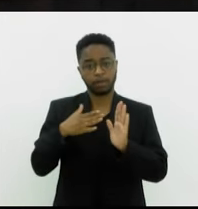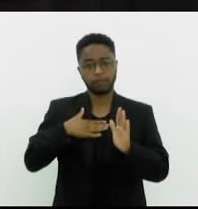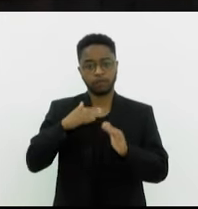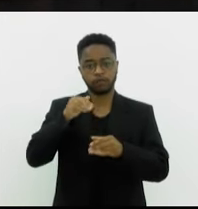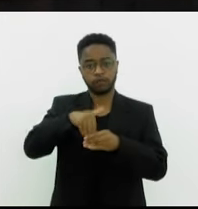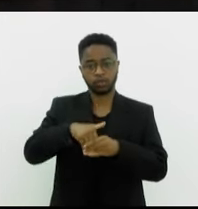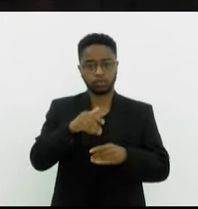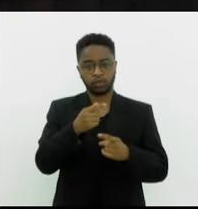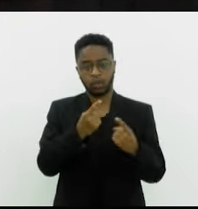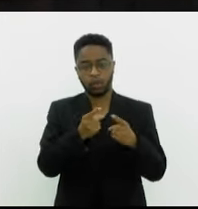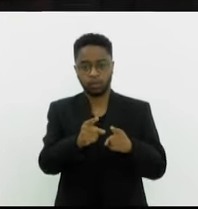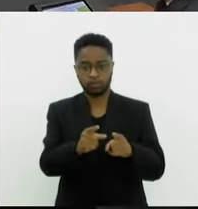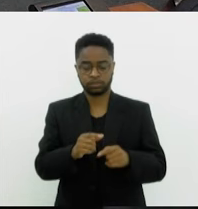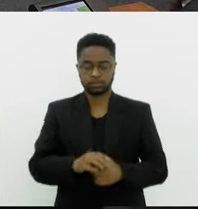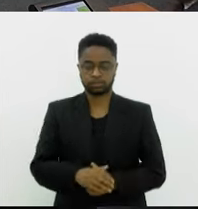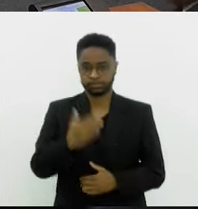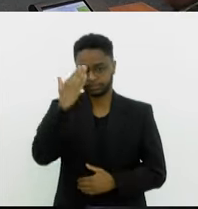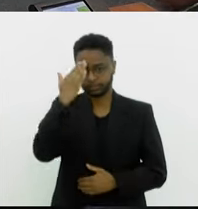contrário. Muito obrigado, senhor presidente.